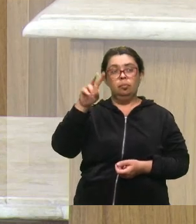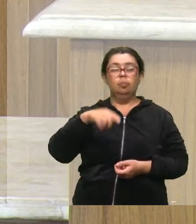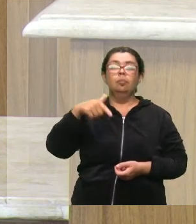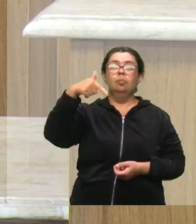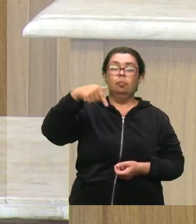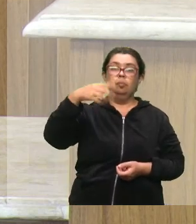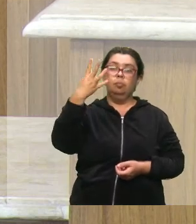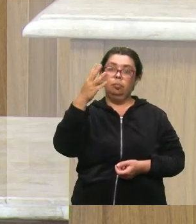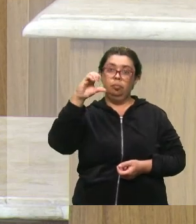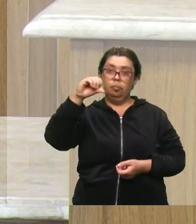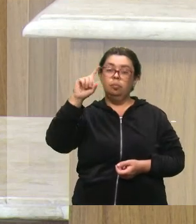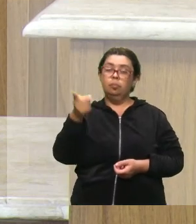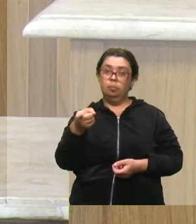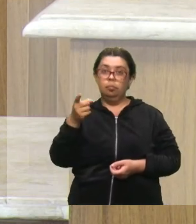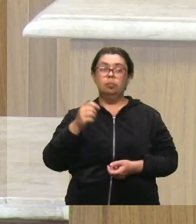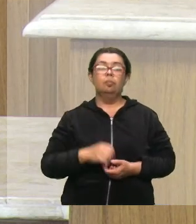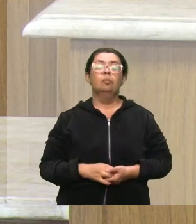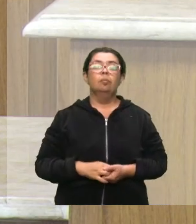R$ 77.480 de receita.